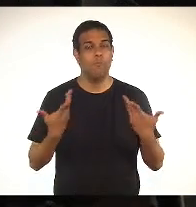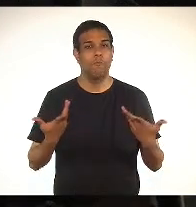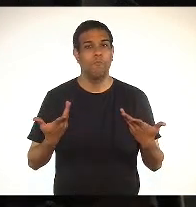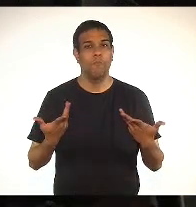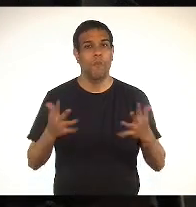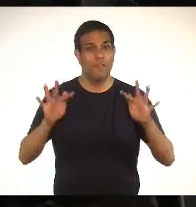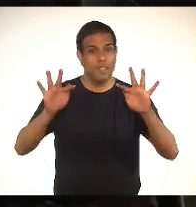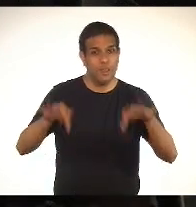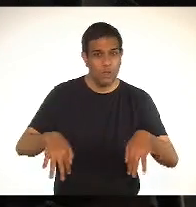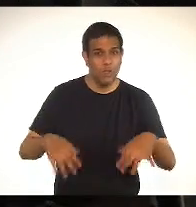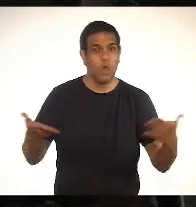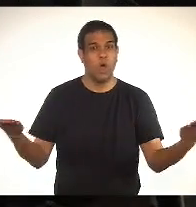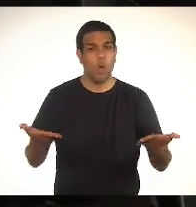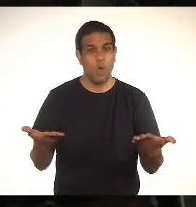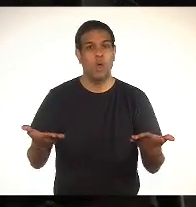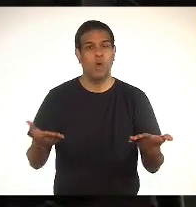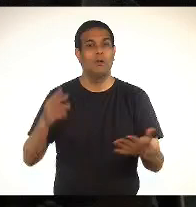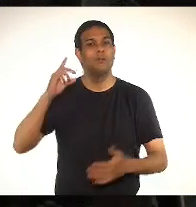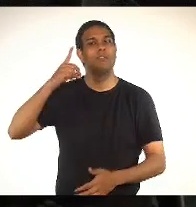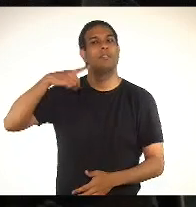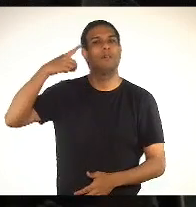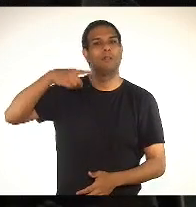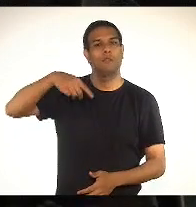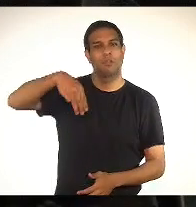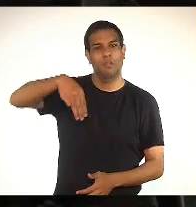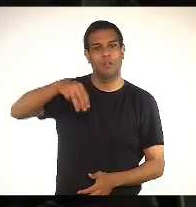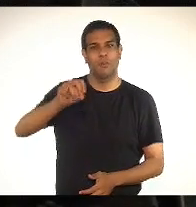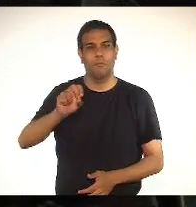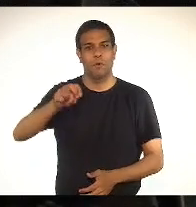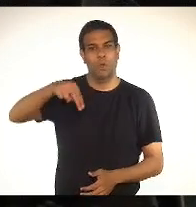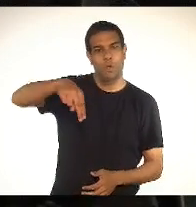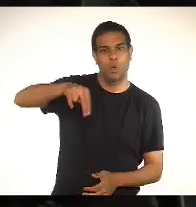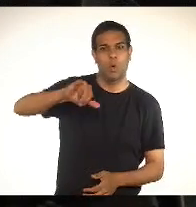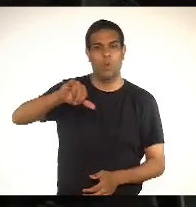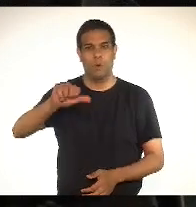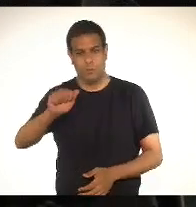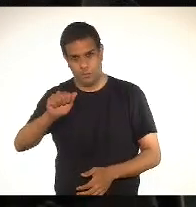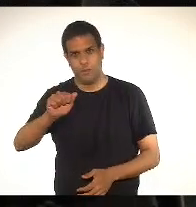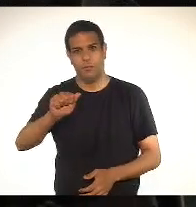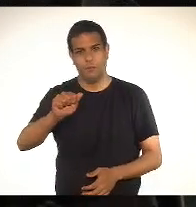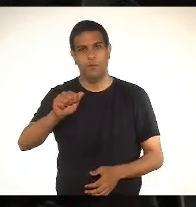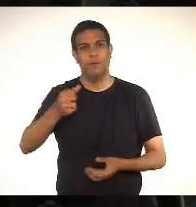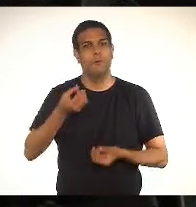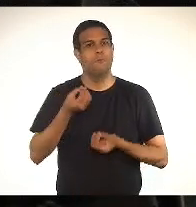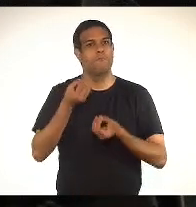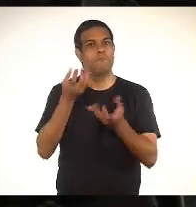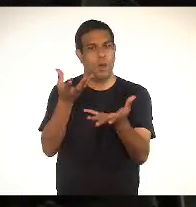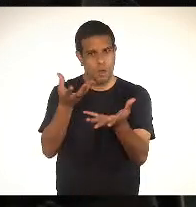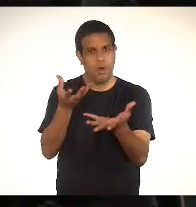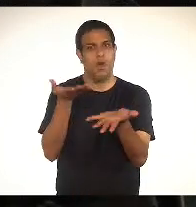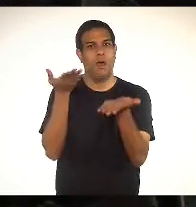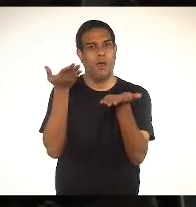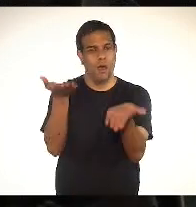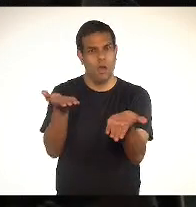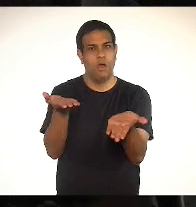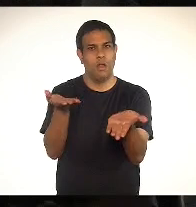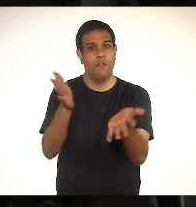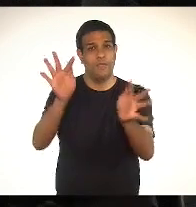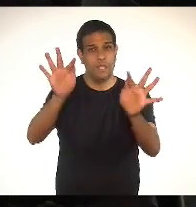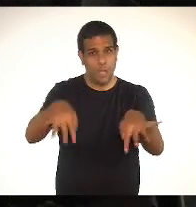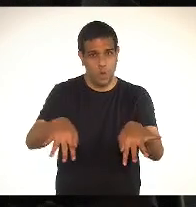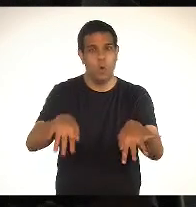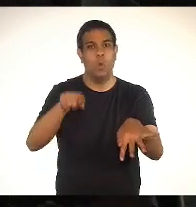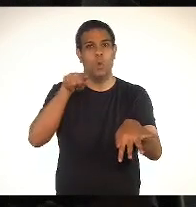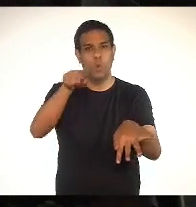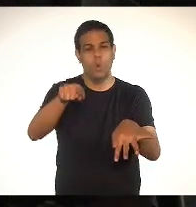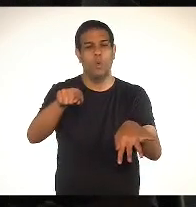no final do expediente, gostaria que a deputada Mônica Francisco também conduzisse o expediente, já que a senhora é a última, para que eu